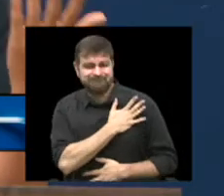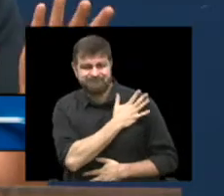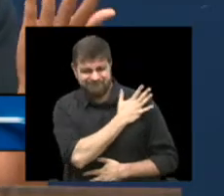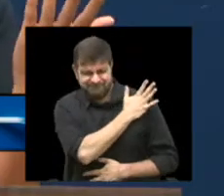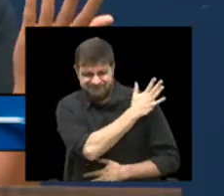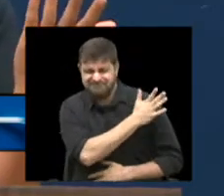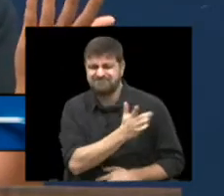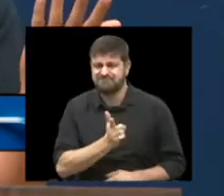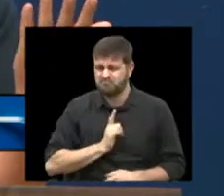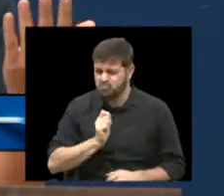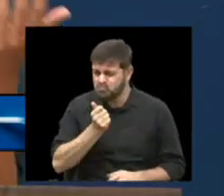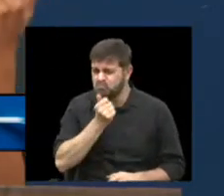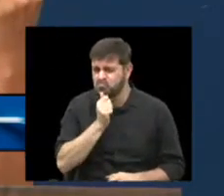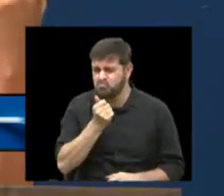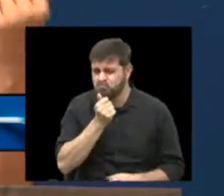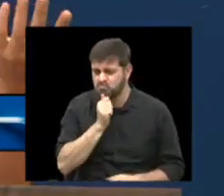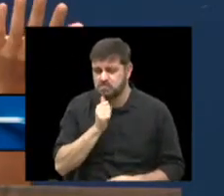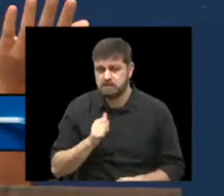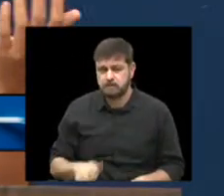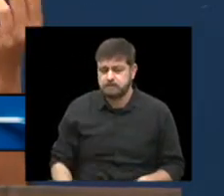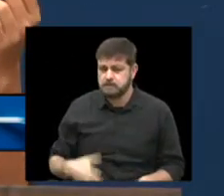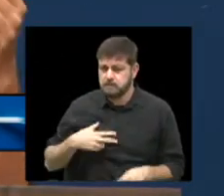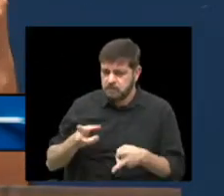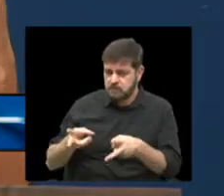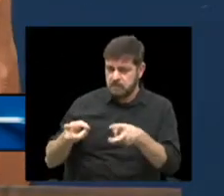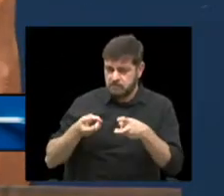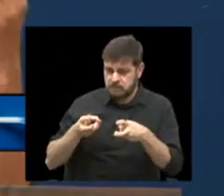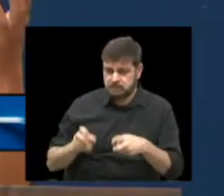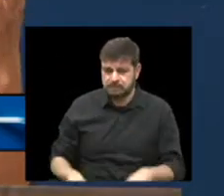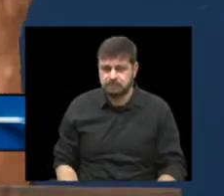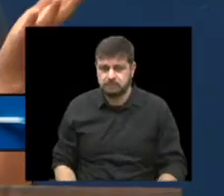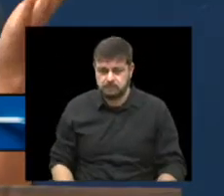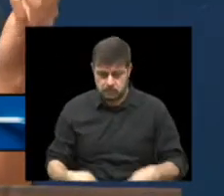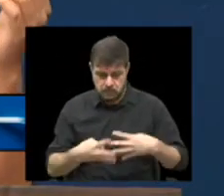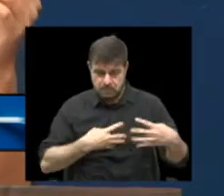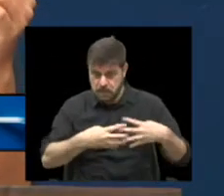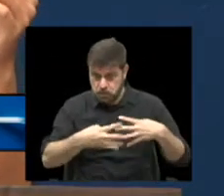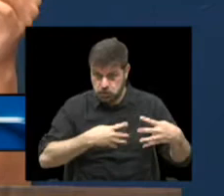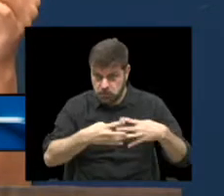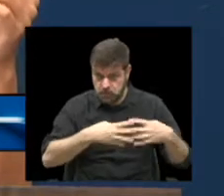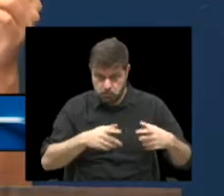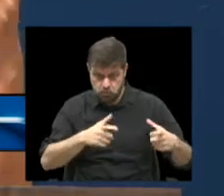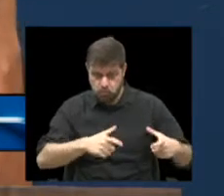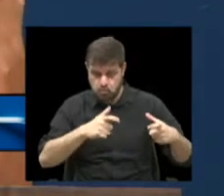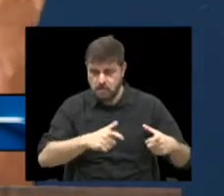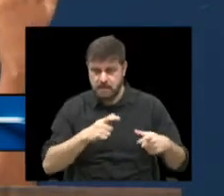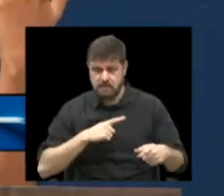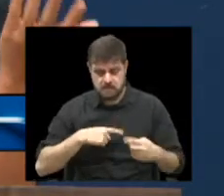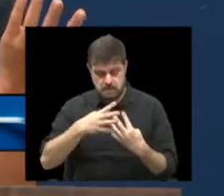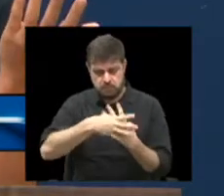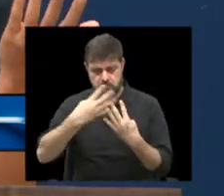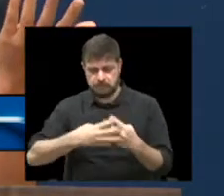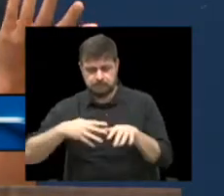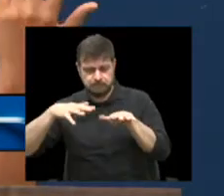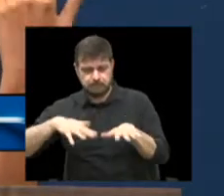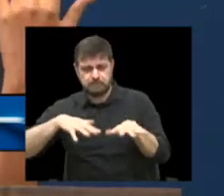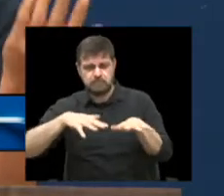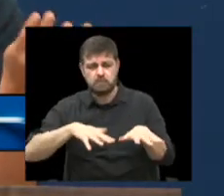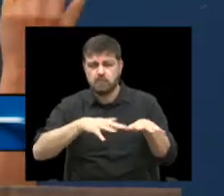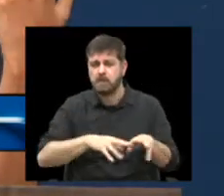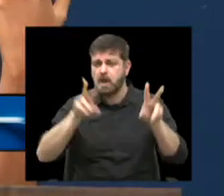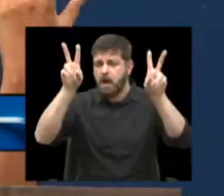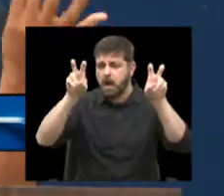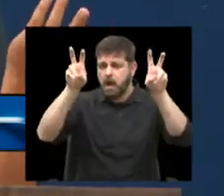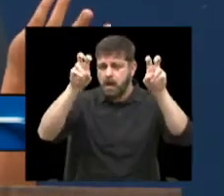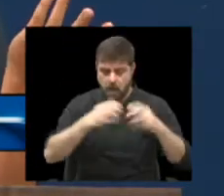de preconceito. Eu achei simbólico que a parada LGBT de Barão Geraldo tinha como tema